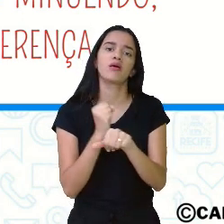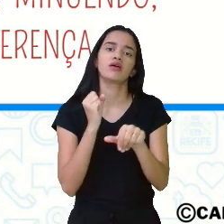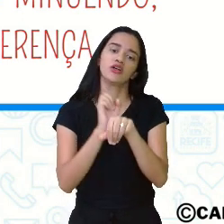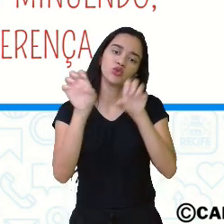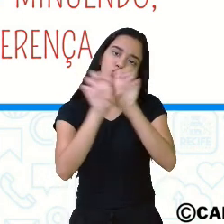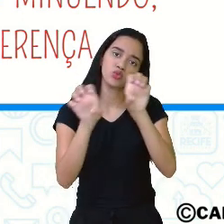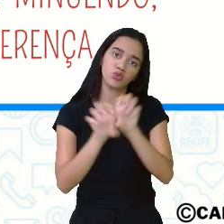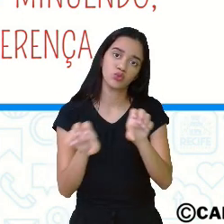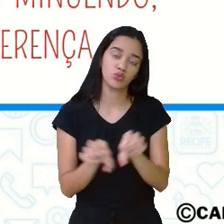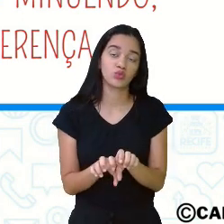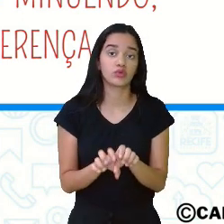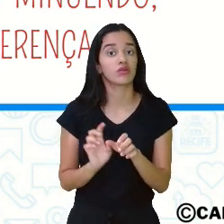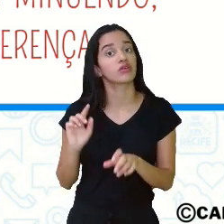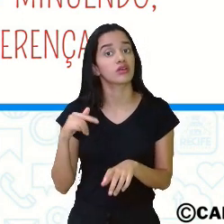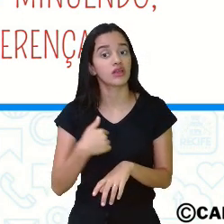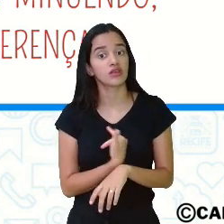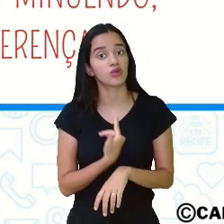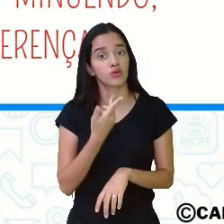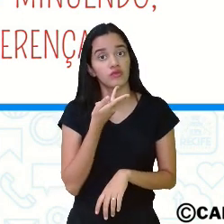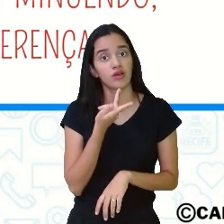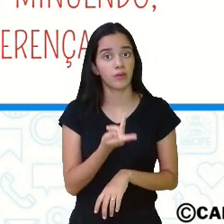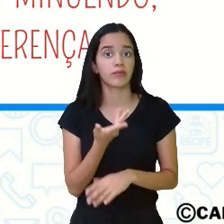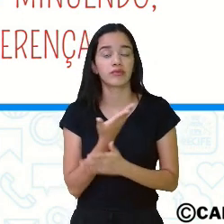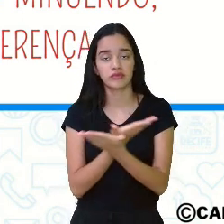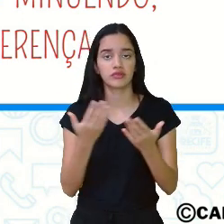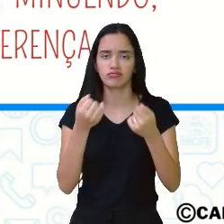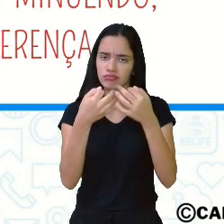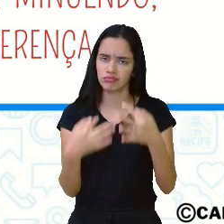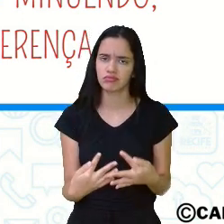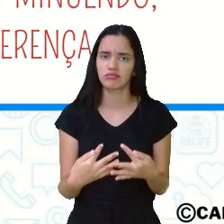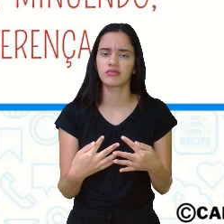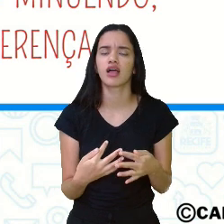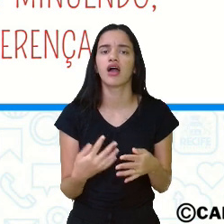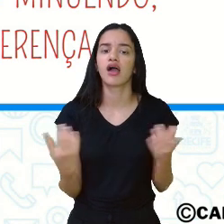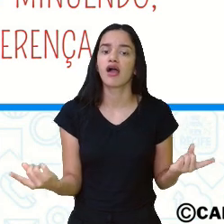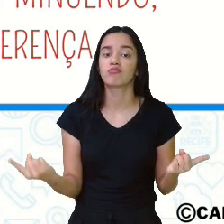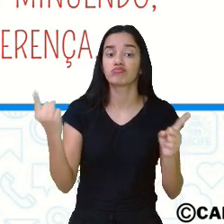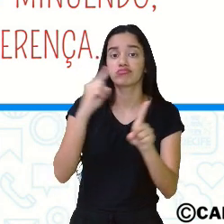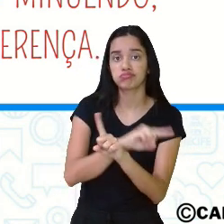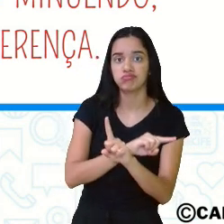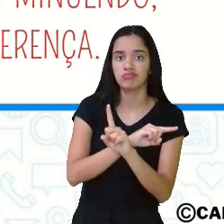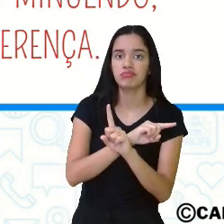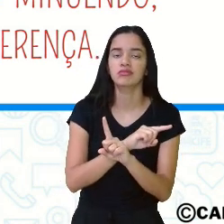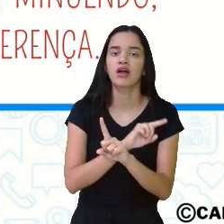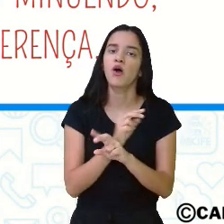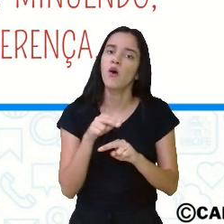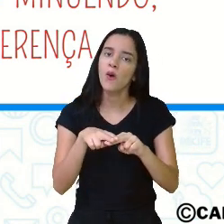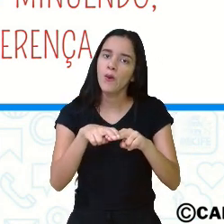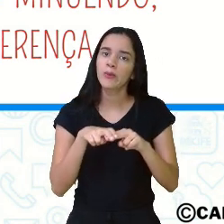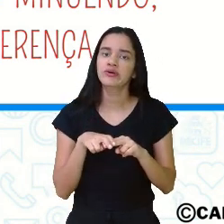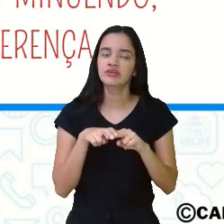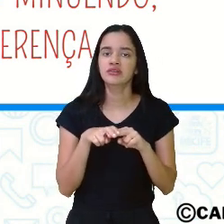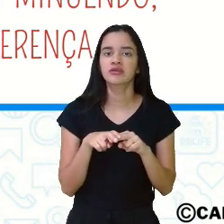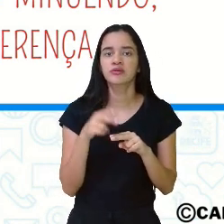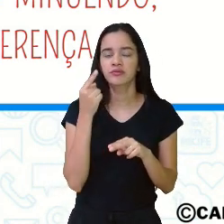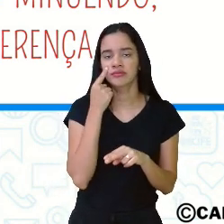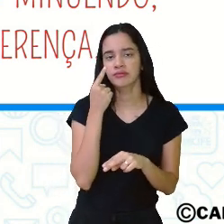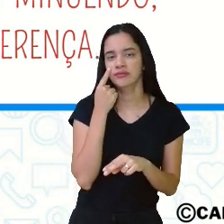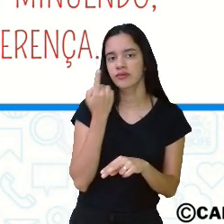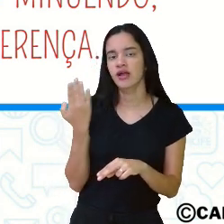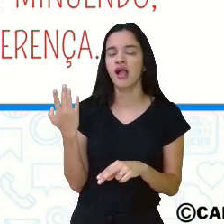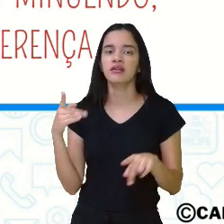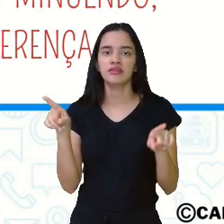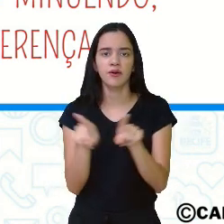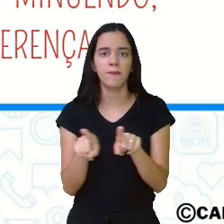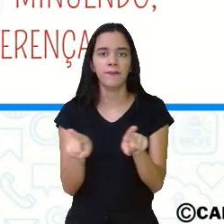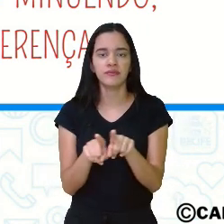estrutura aditivas, aquilo que eu falei para vocês. A subtração é a operação inversa da adição. Por isso que está